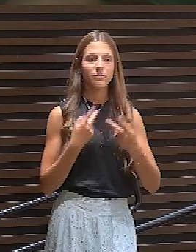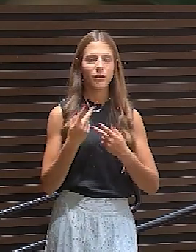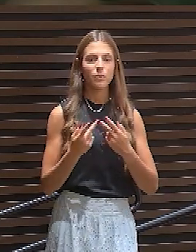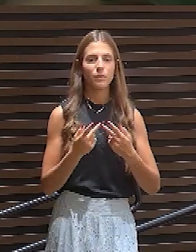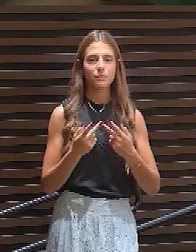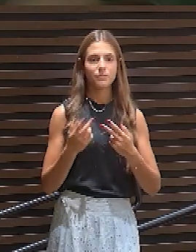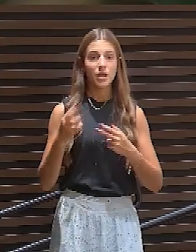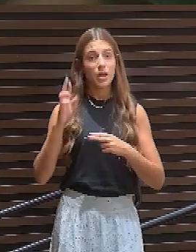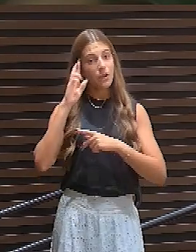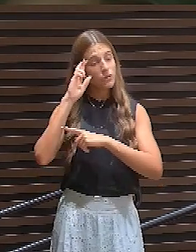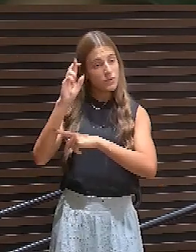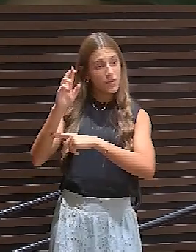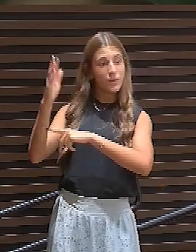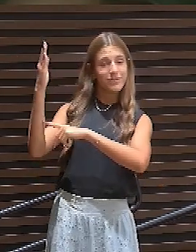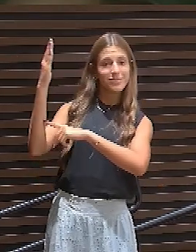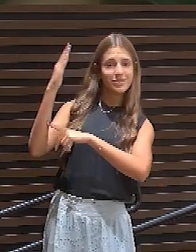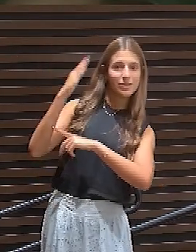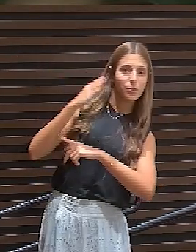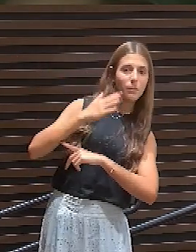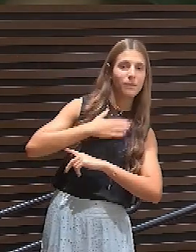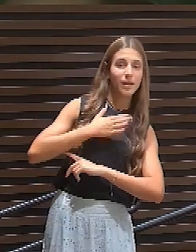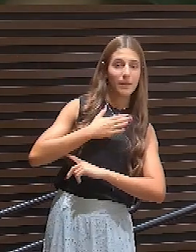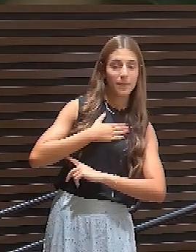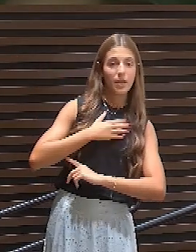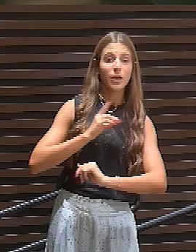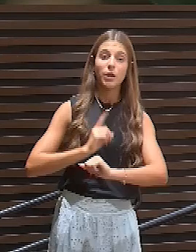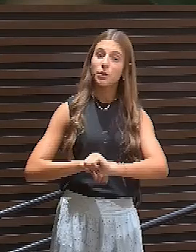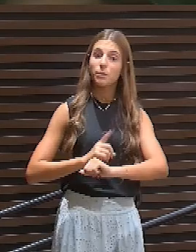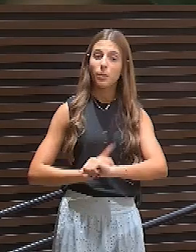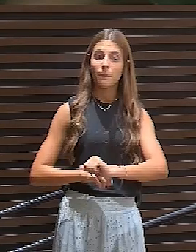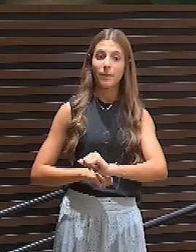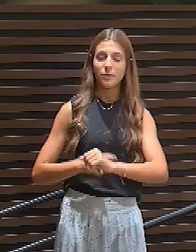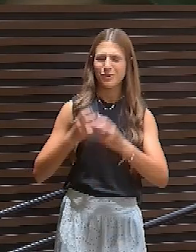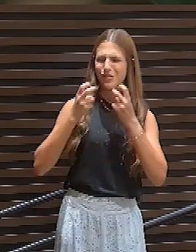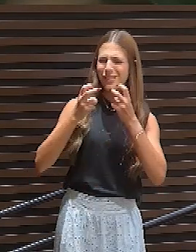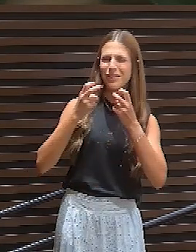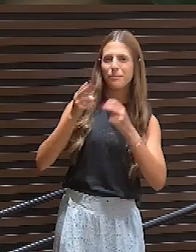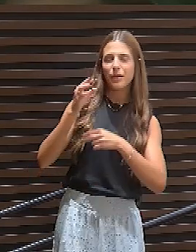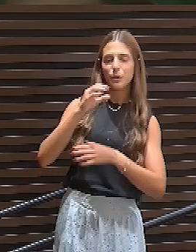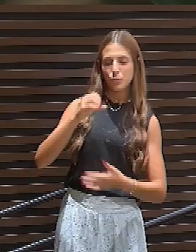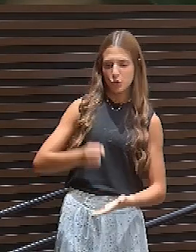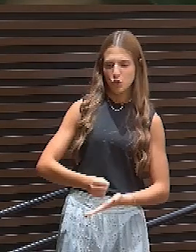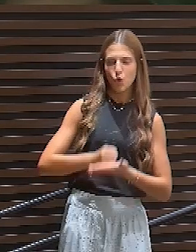para mim e me ouviu quando eu lhe clamei por socorro.